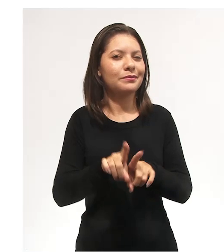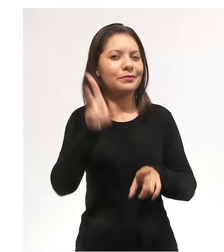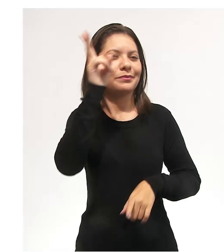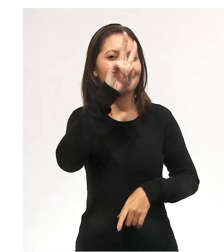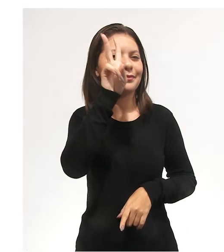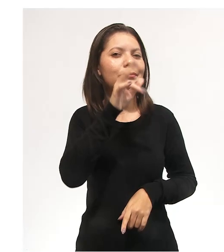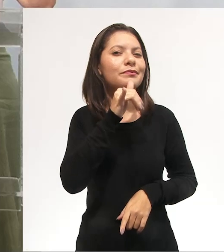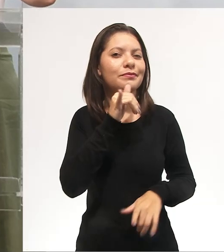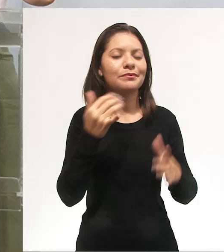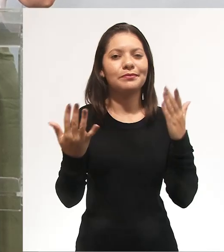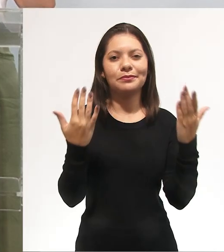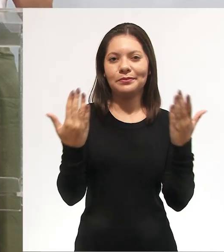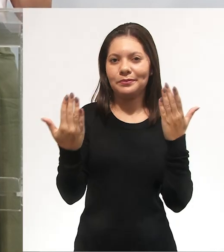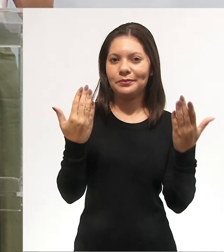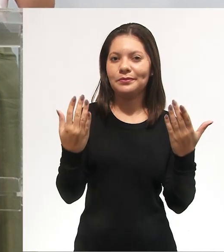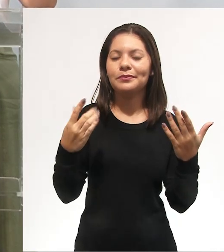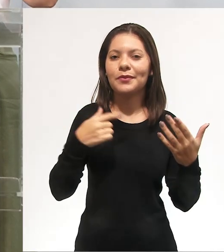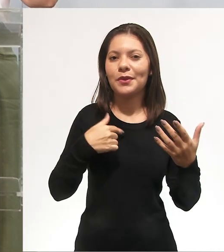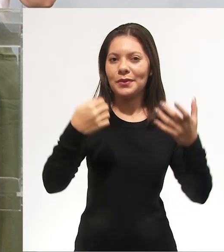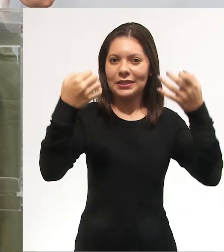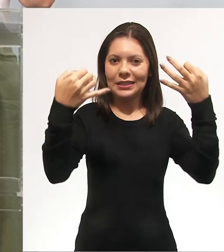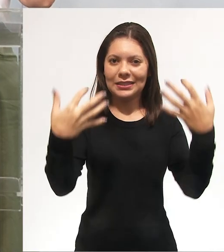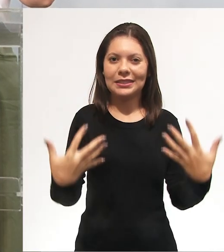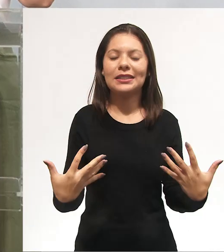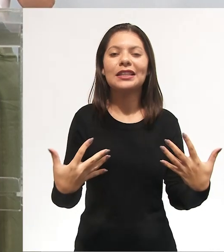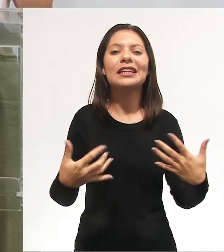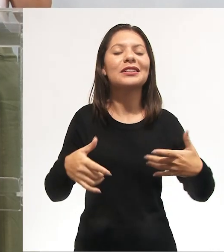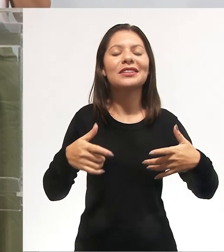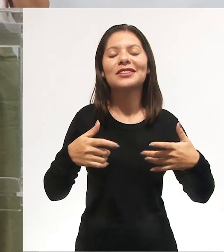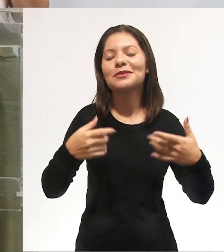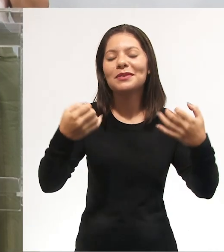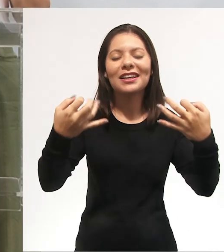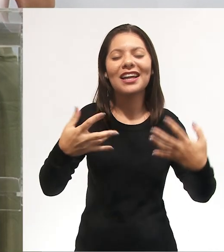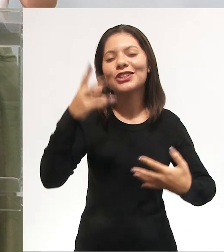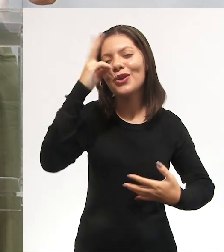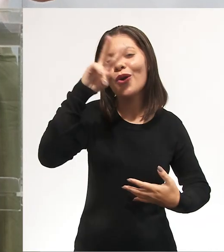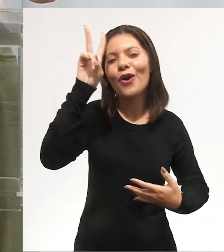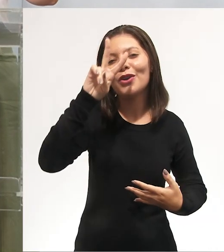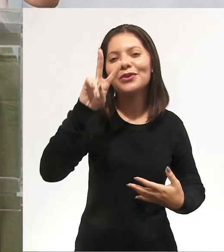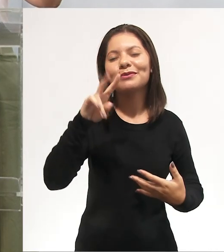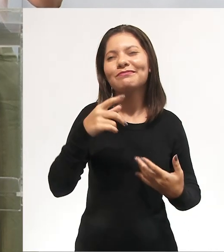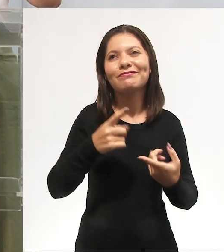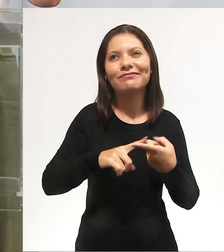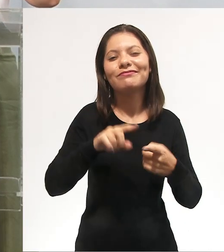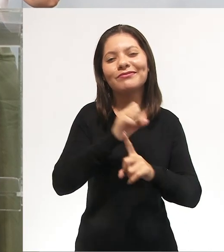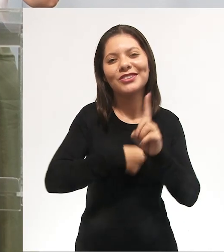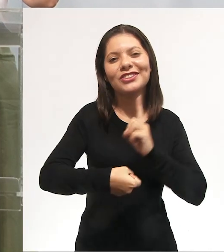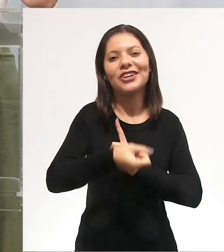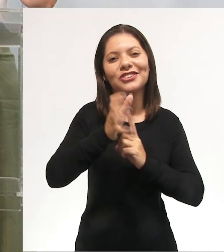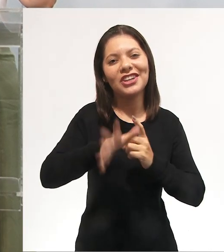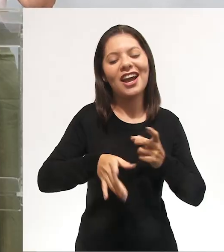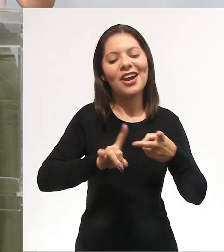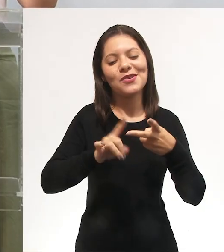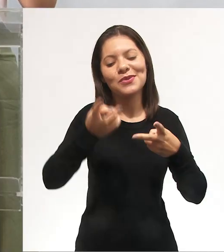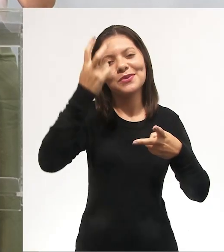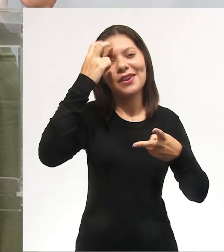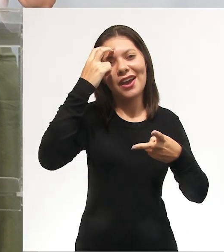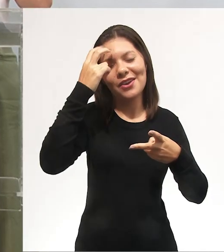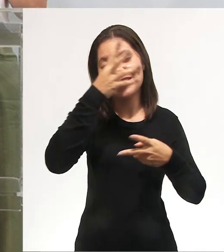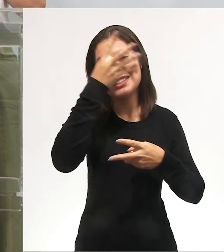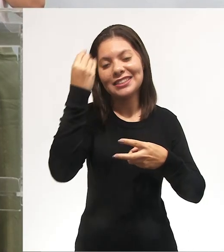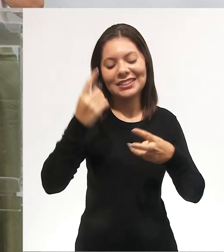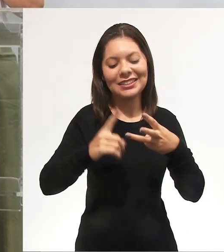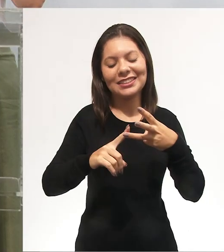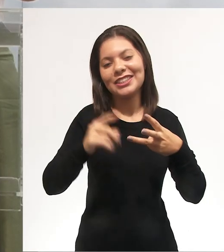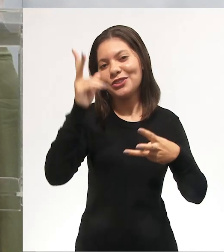Naqueles exemplos que eu dei anteriormente, eu esqueci de falar da questão histórica, né? Falei do social, falei do cultural, mas